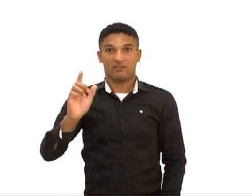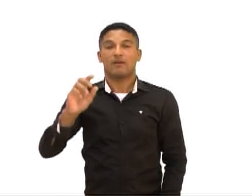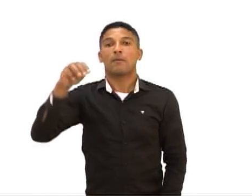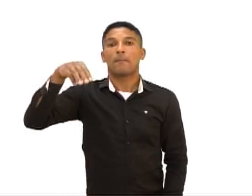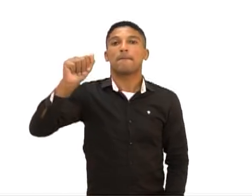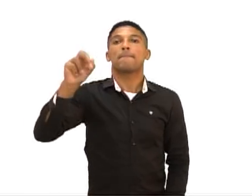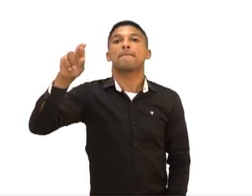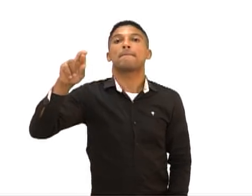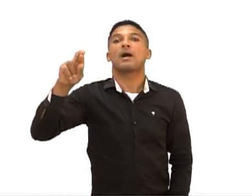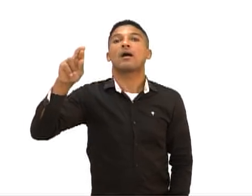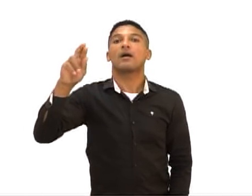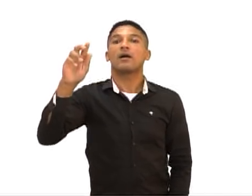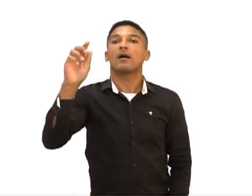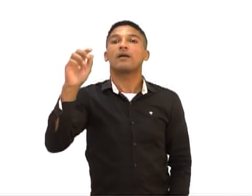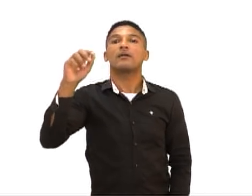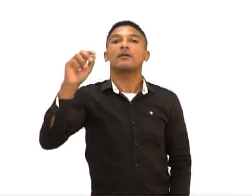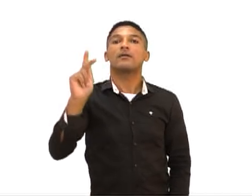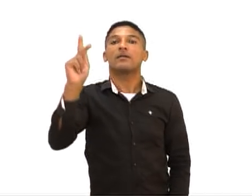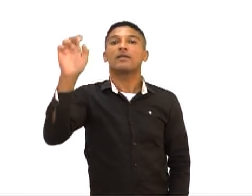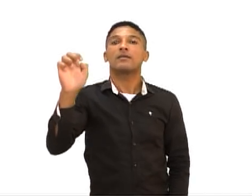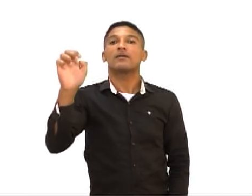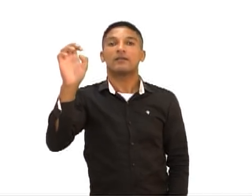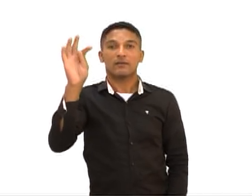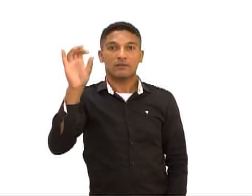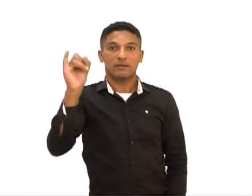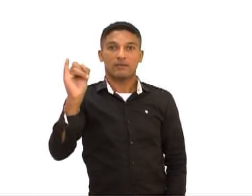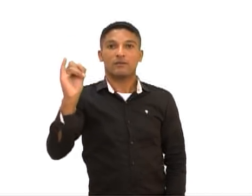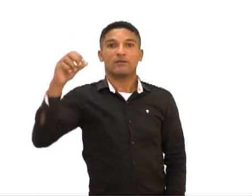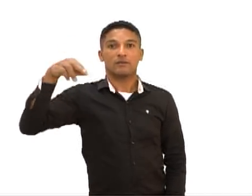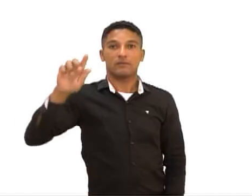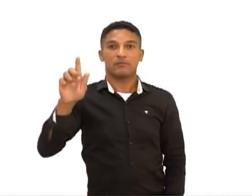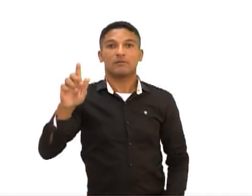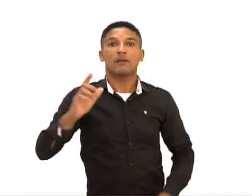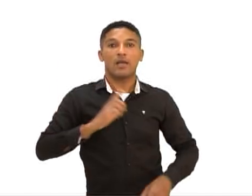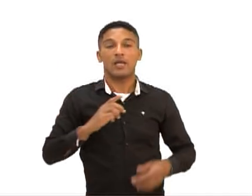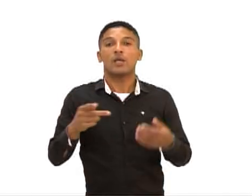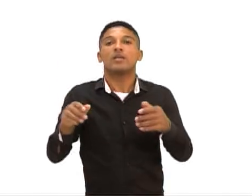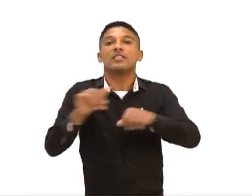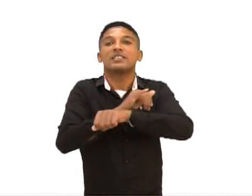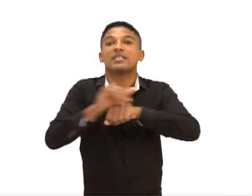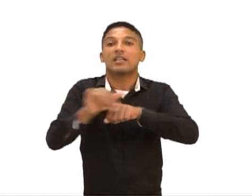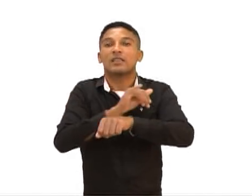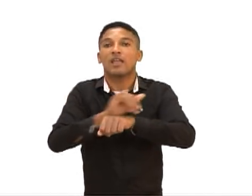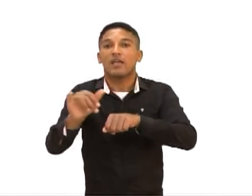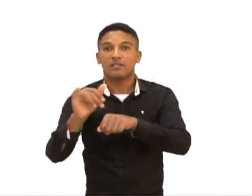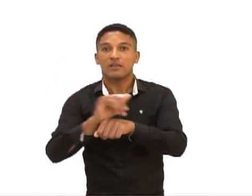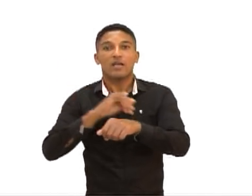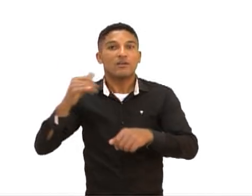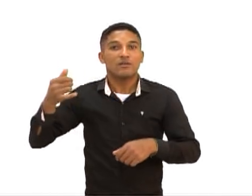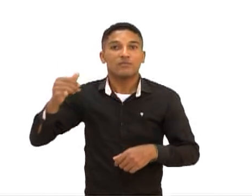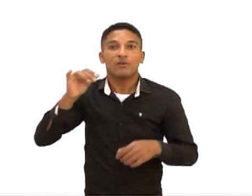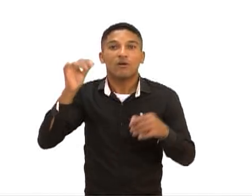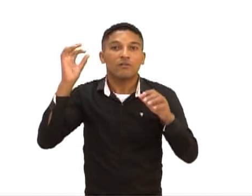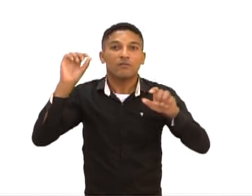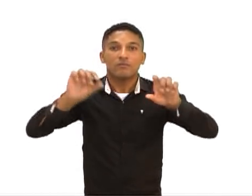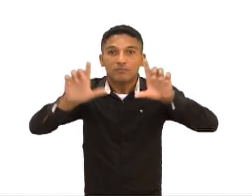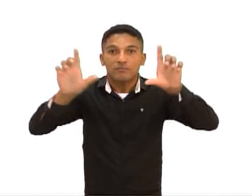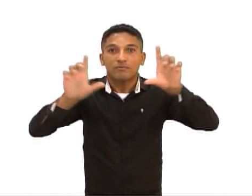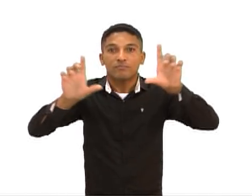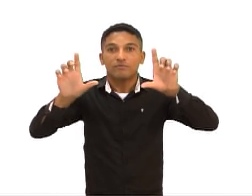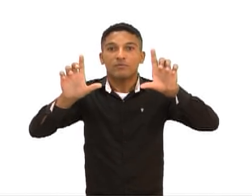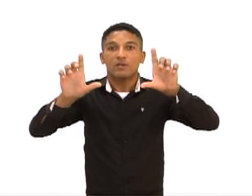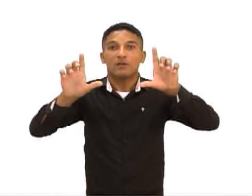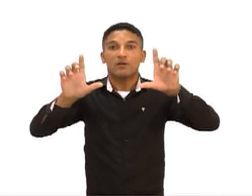comportamentos. É essencial no processo de compra e está presente em praticamente tudo. Envolve a identificação